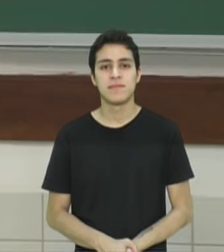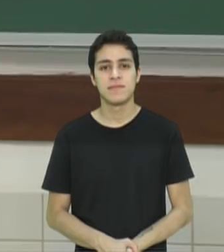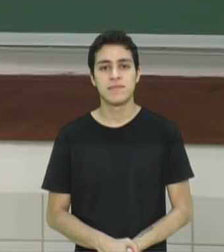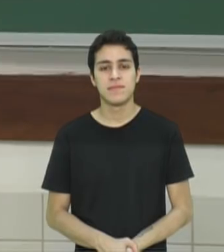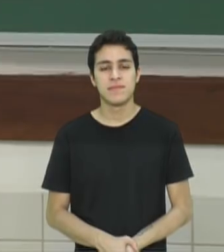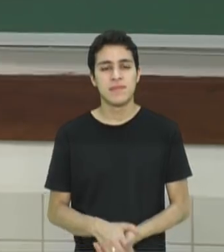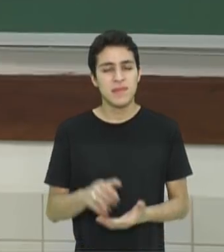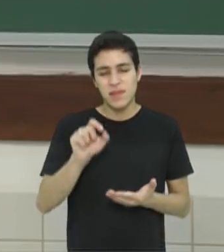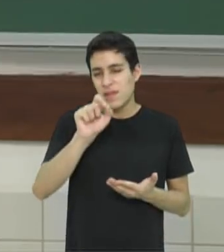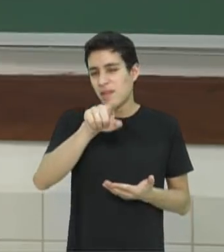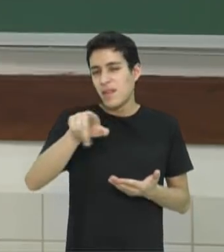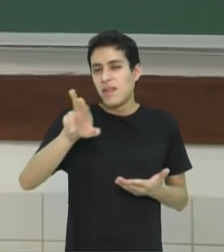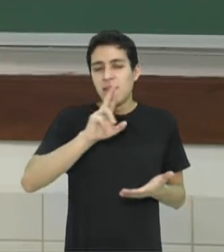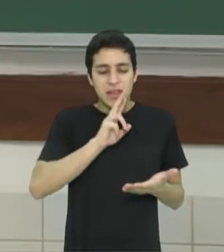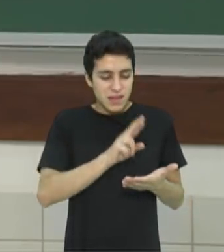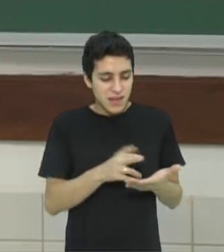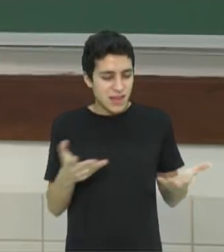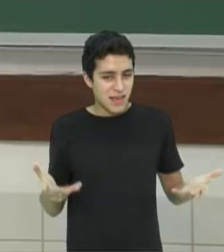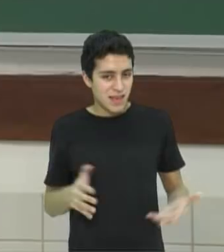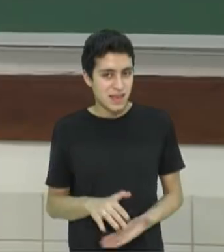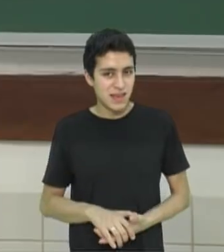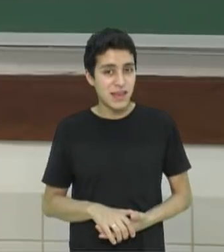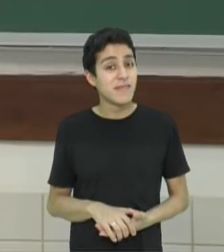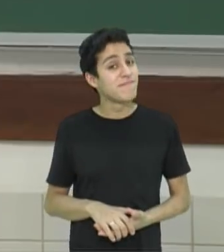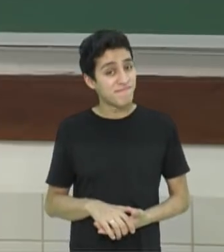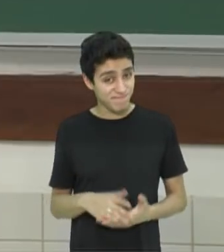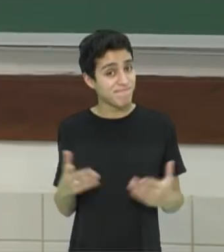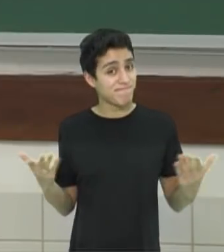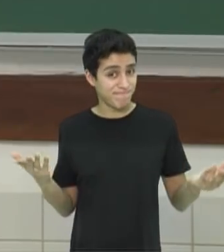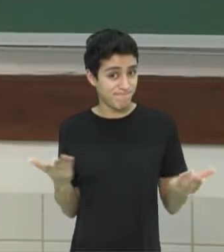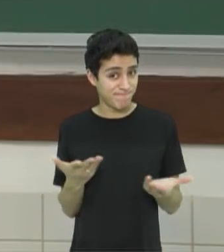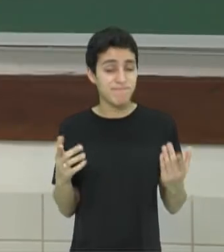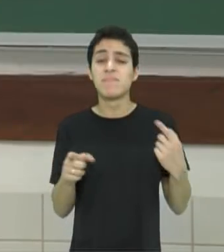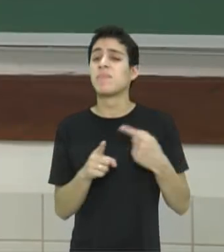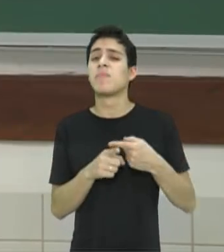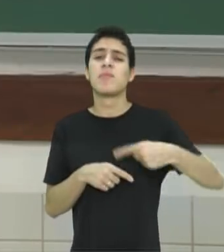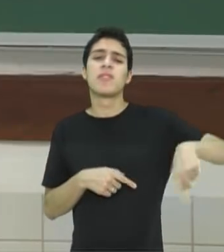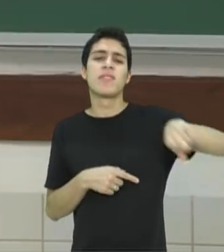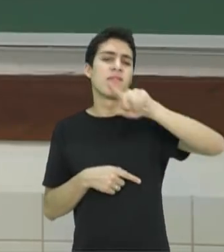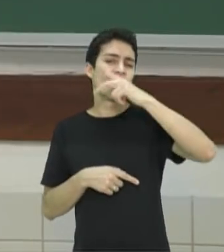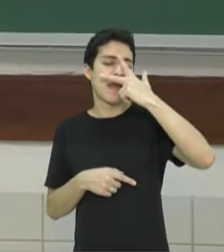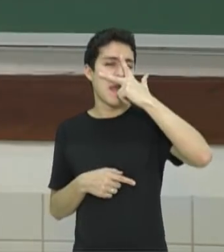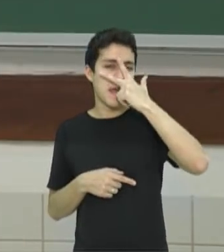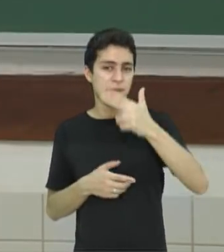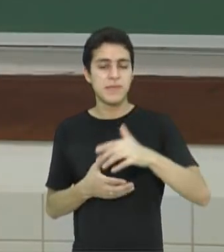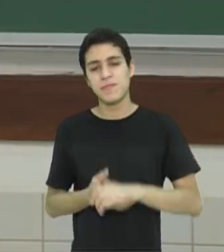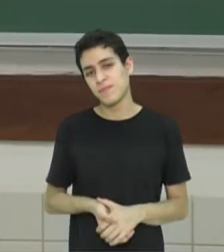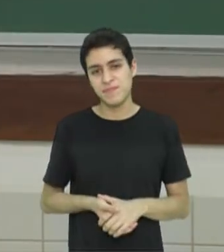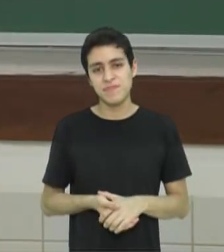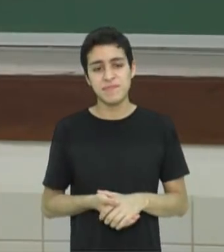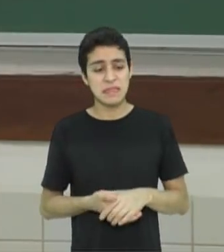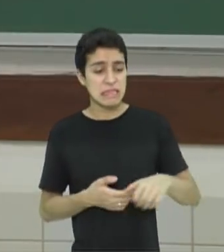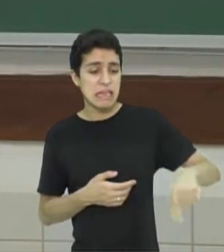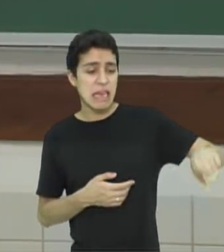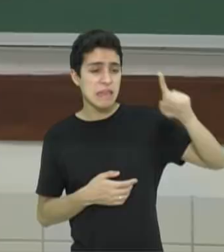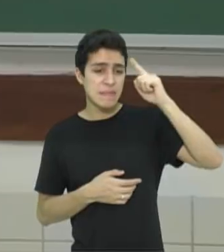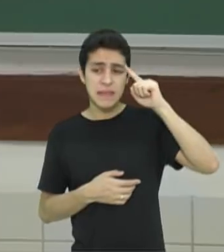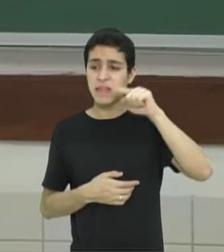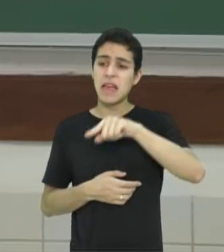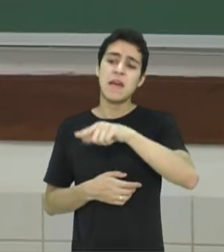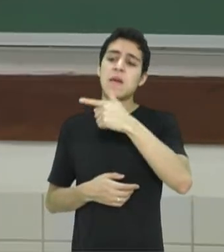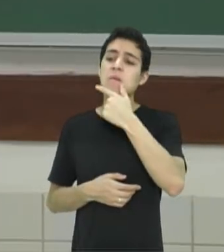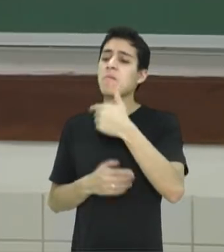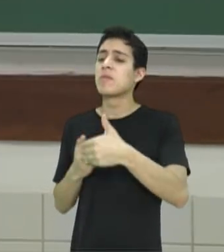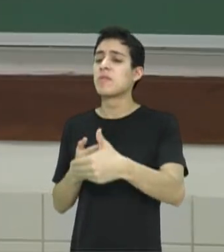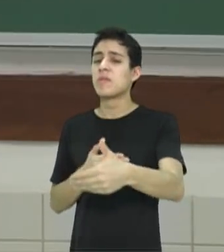E aí, o que que você respondeu nessa pergunta? Nesse caso, por que que você acha que eles pensavam que o Wesley estava